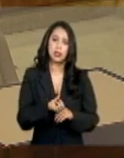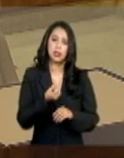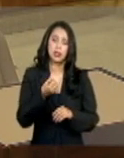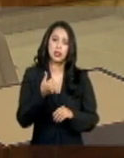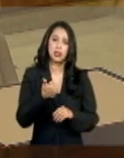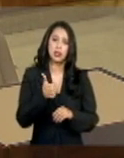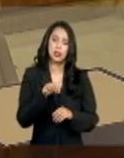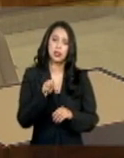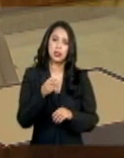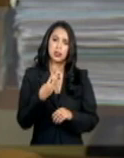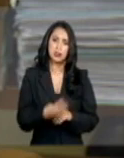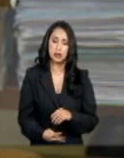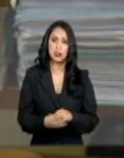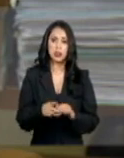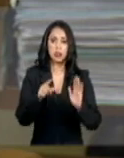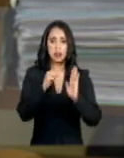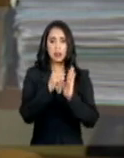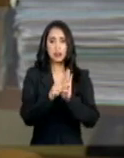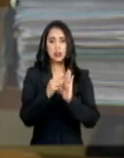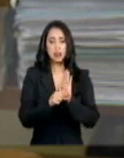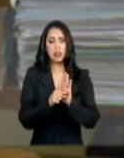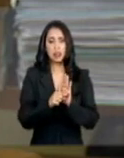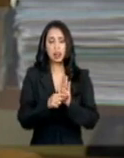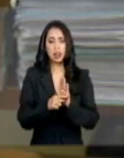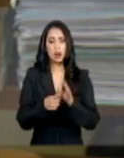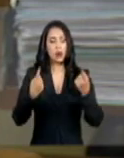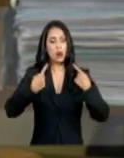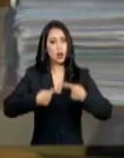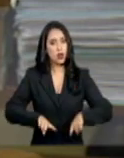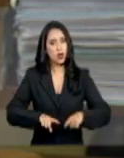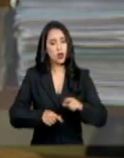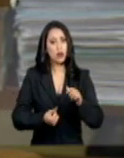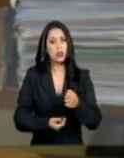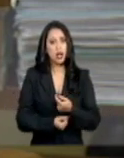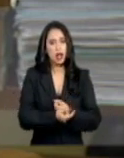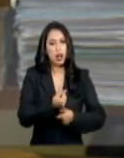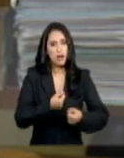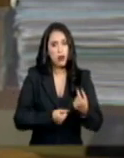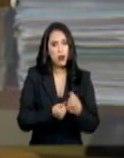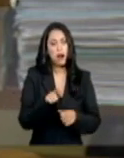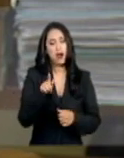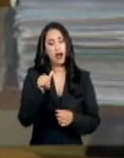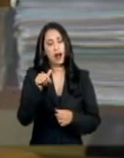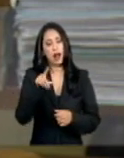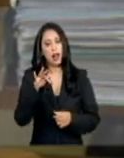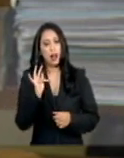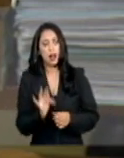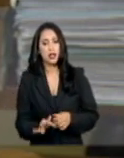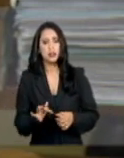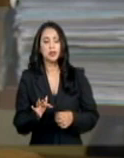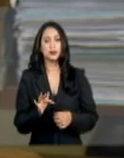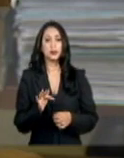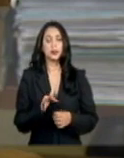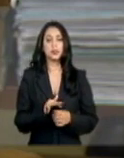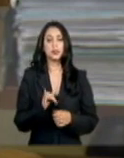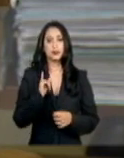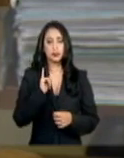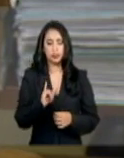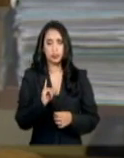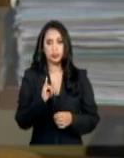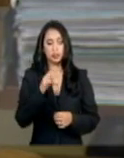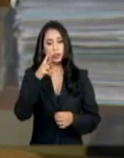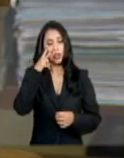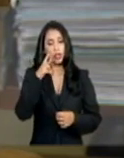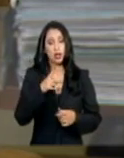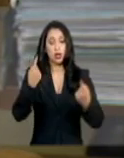linhas conceituais do sistema anti lavagem concebido pelo gasto grupo de ação financeira internacional contra a lavagem de